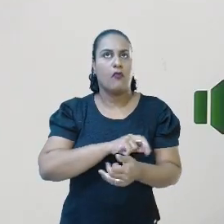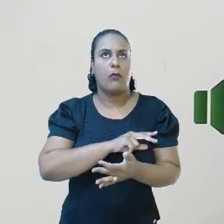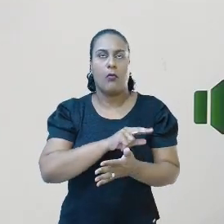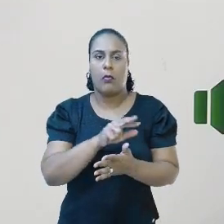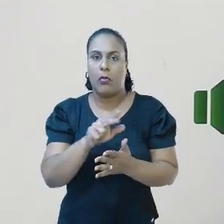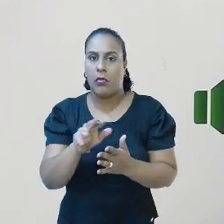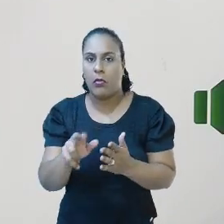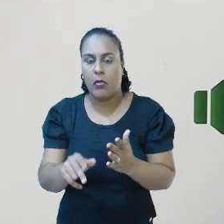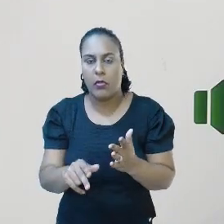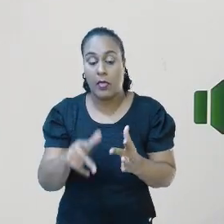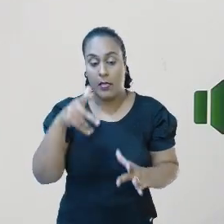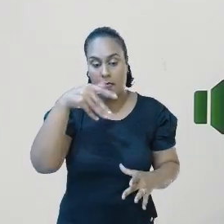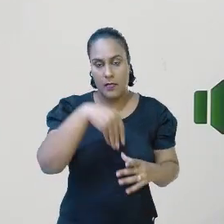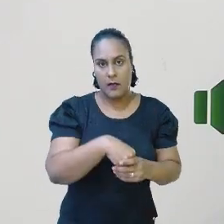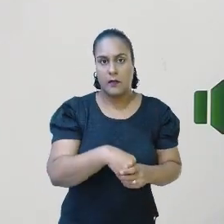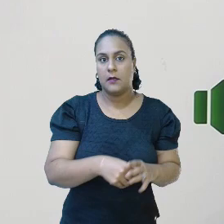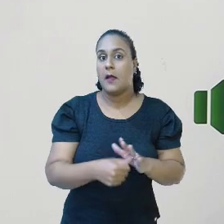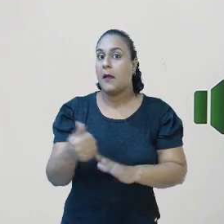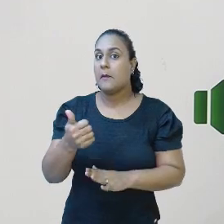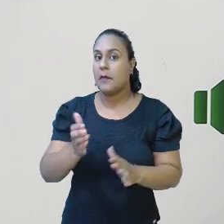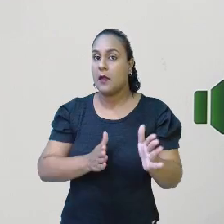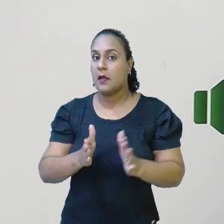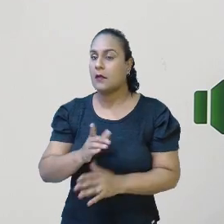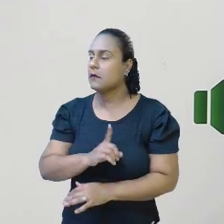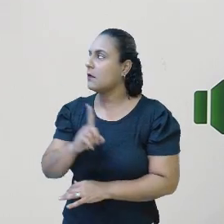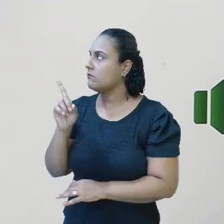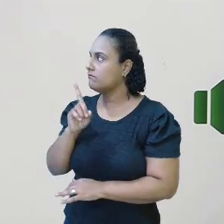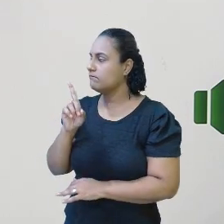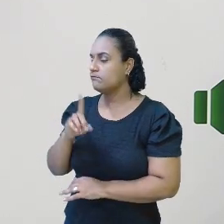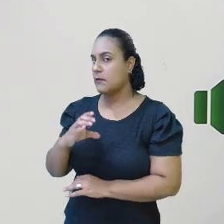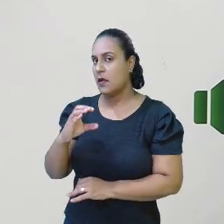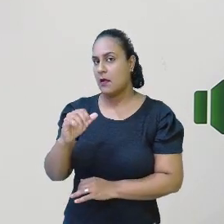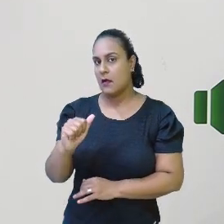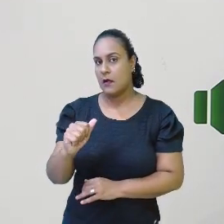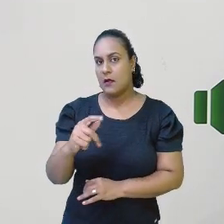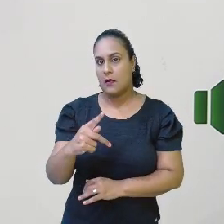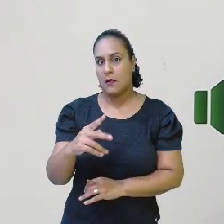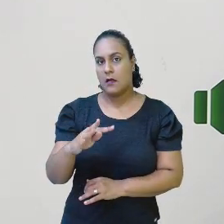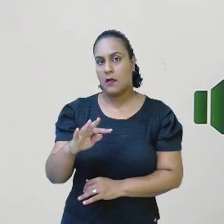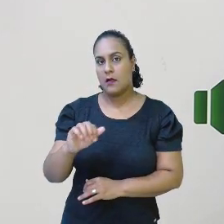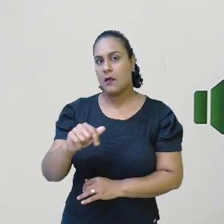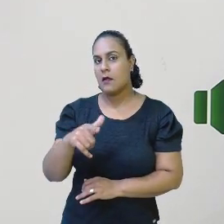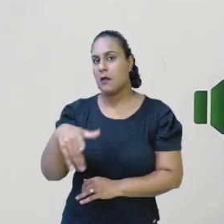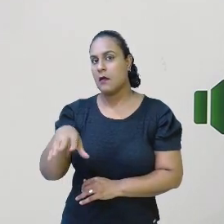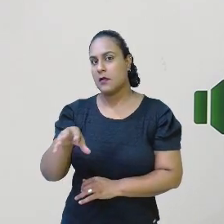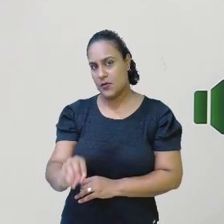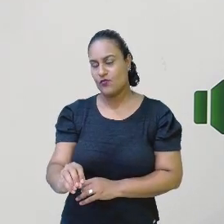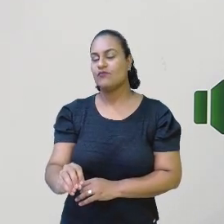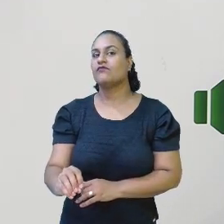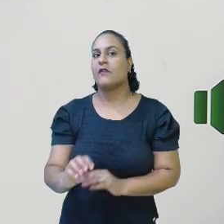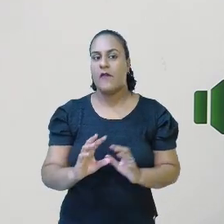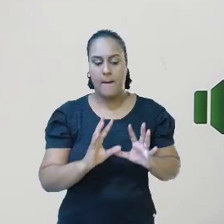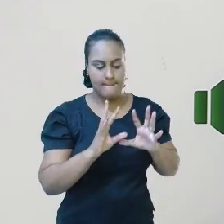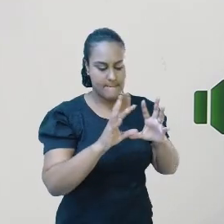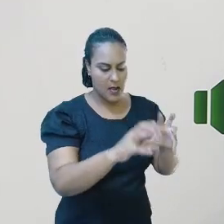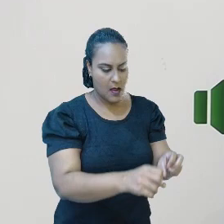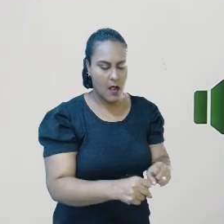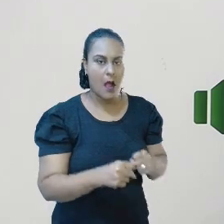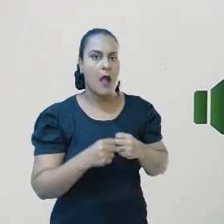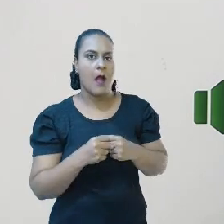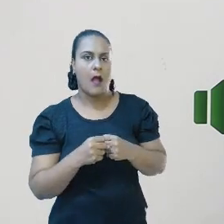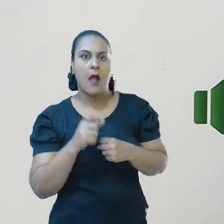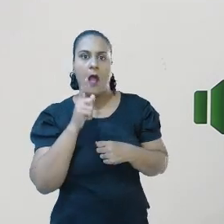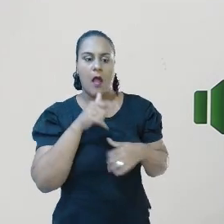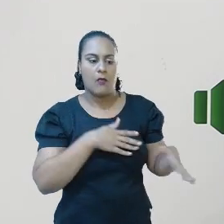Então, a primeira etapa seria a captação. Ele vai lá buscar a água dentro da represa, dentro